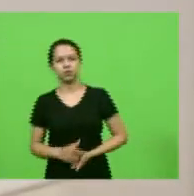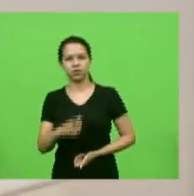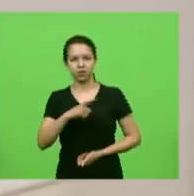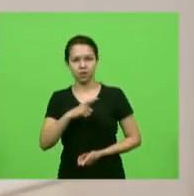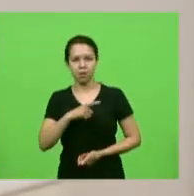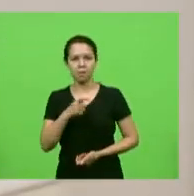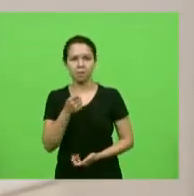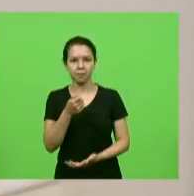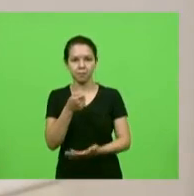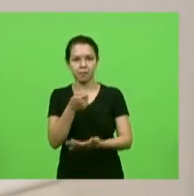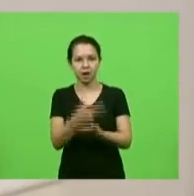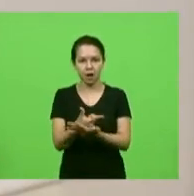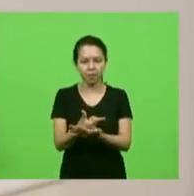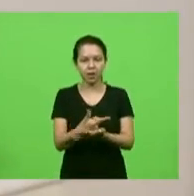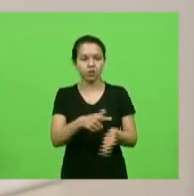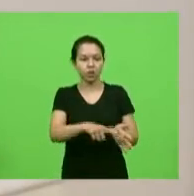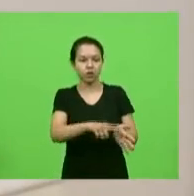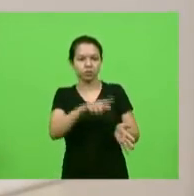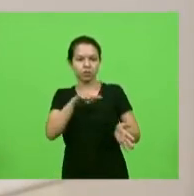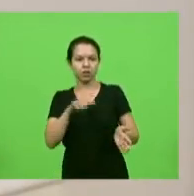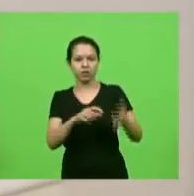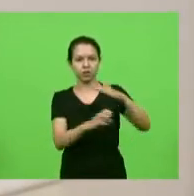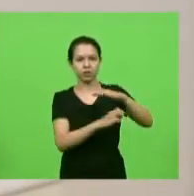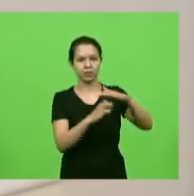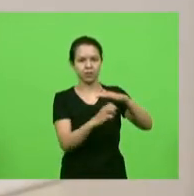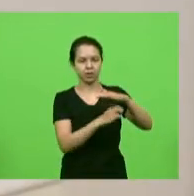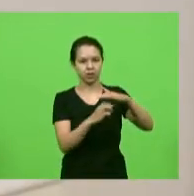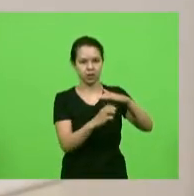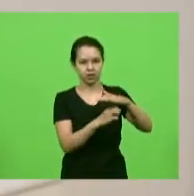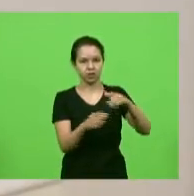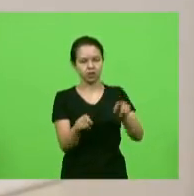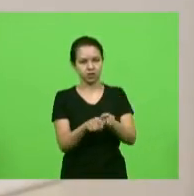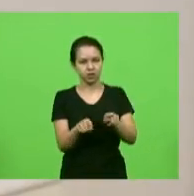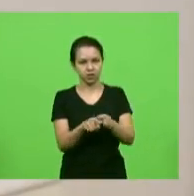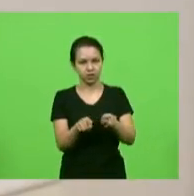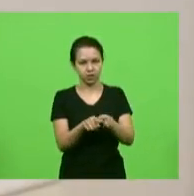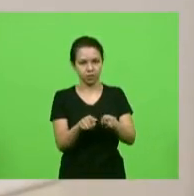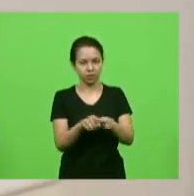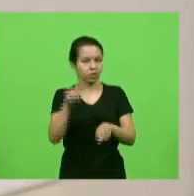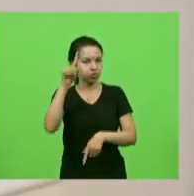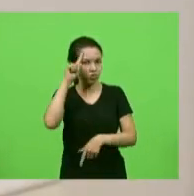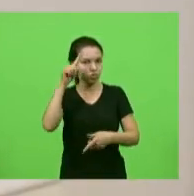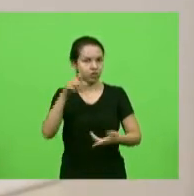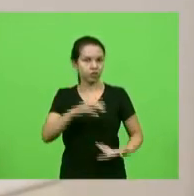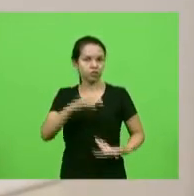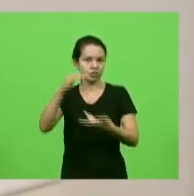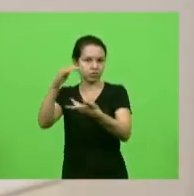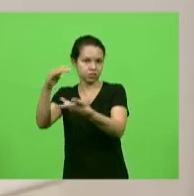contratada e sobre a indefinição na entrega dos ventiladores pulmonares adquiridos.